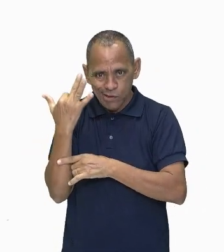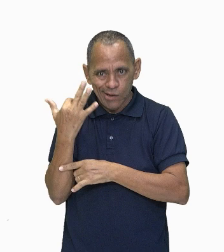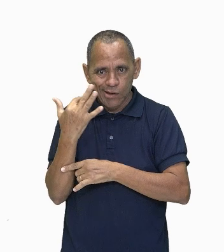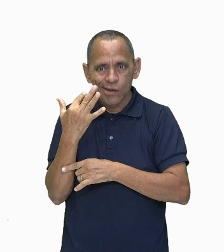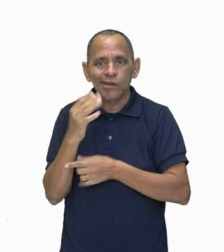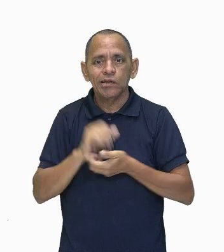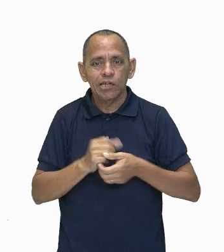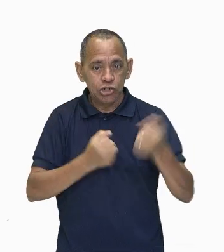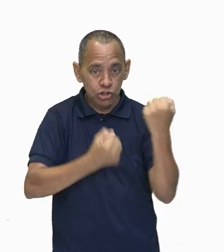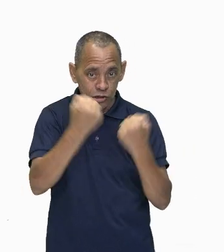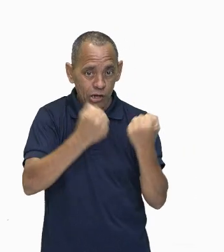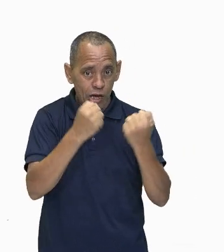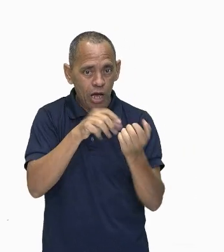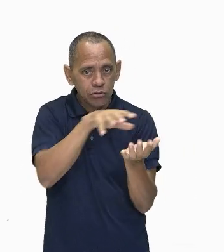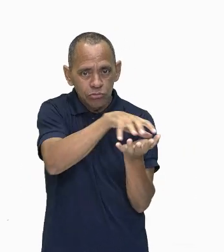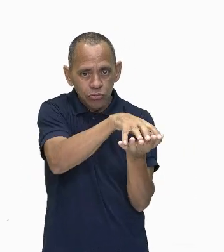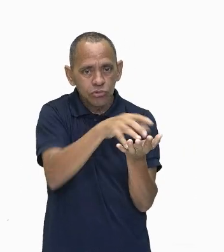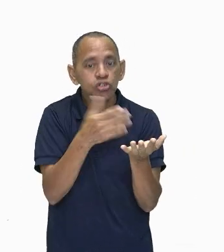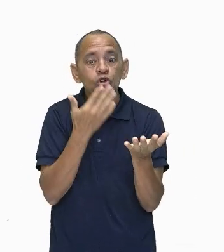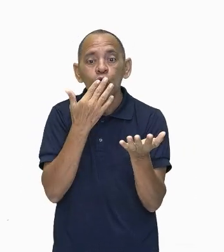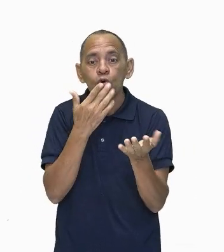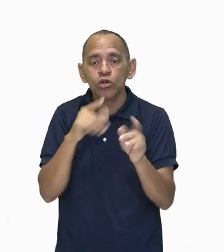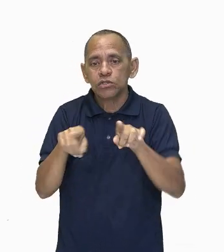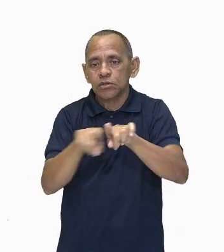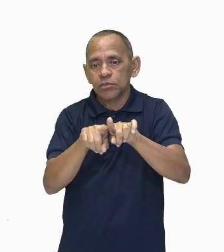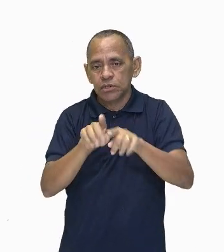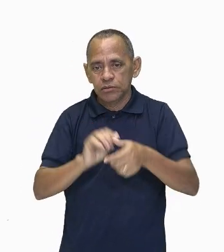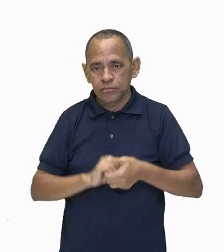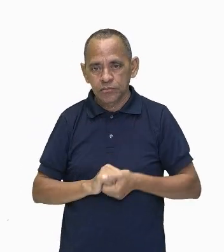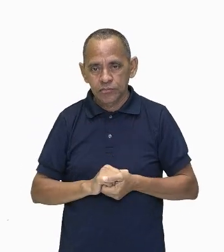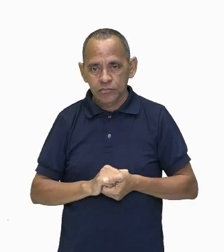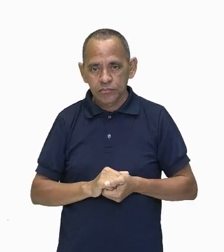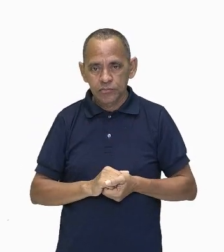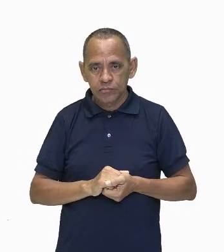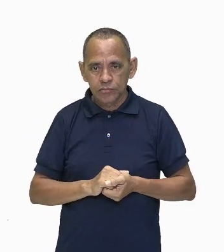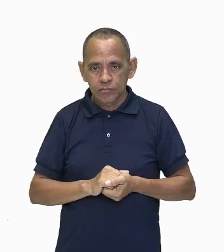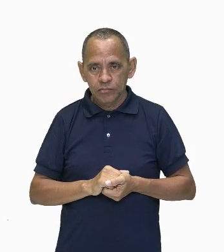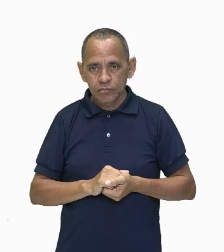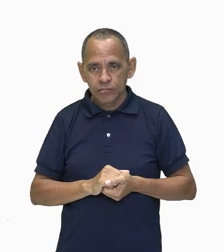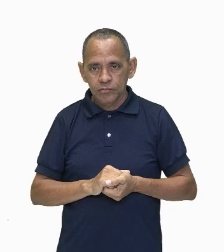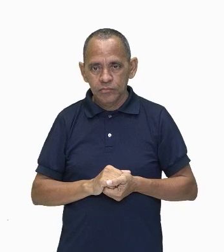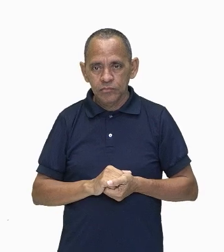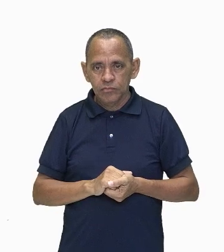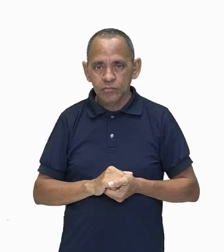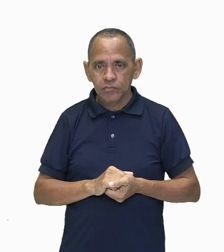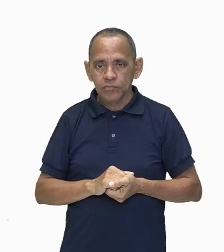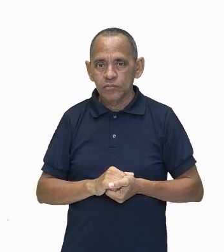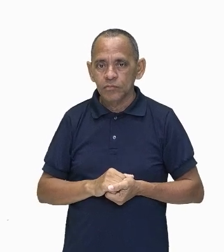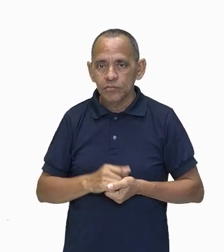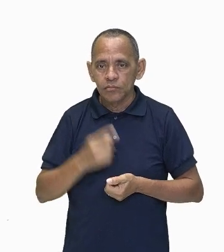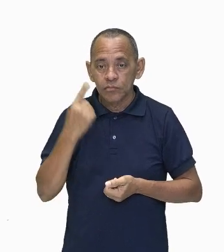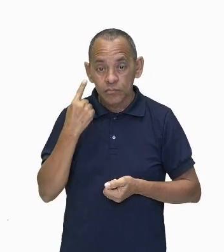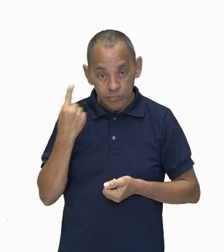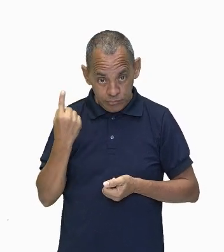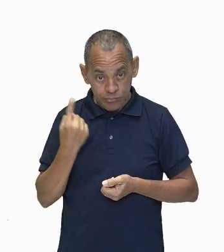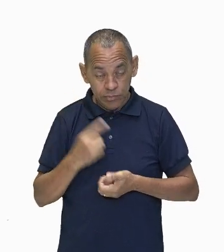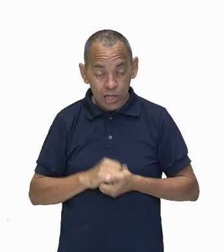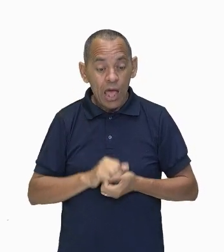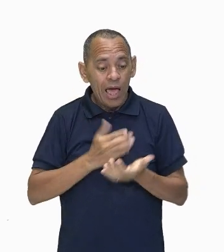tá? E esses carros aí foram as cores que apareceram nos carros, né? E a partir